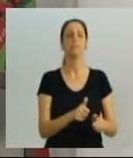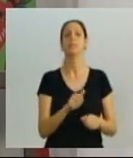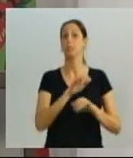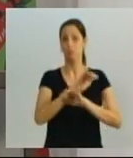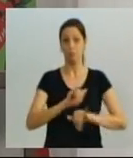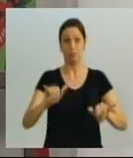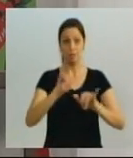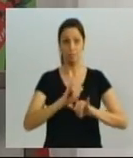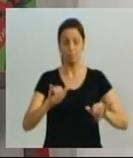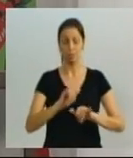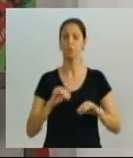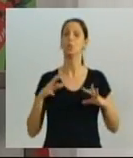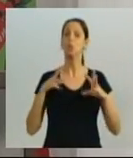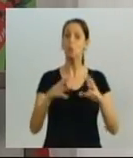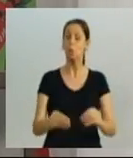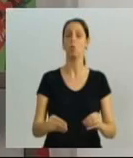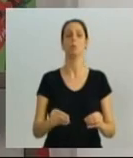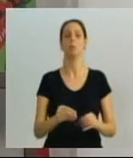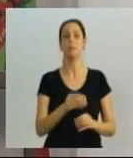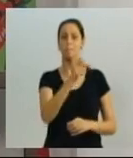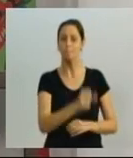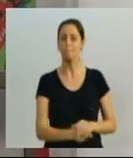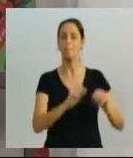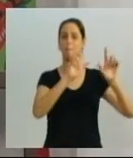campanha, de todas as placas, baseada